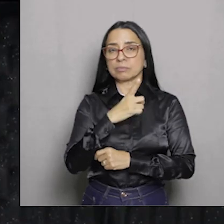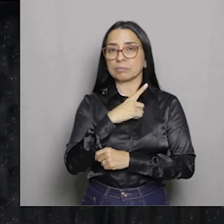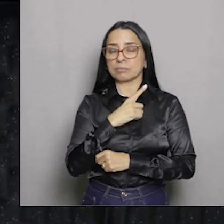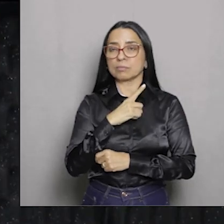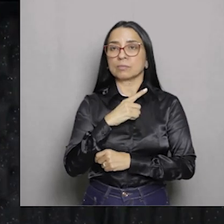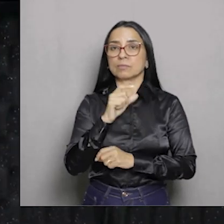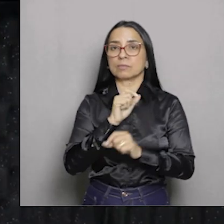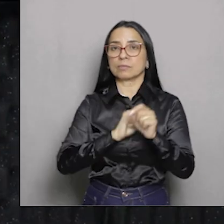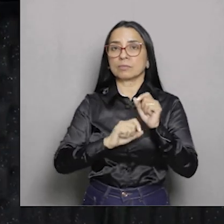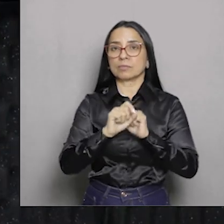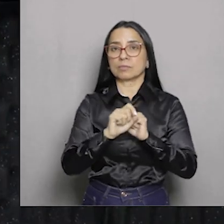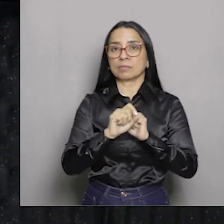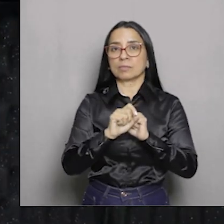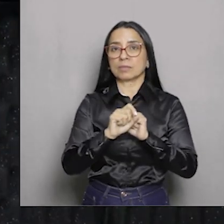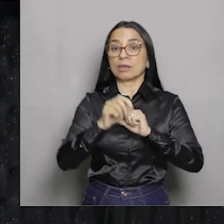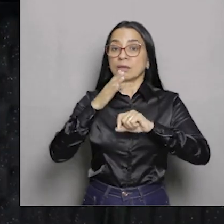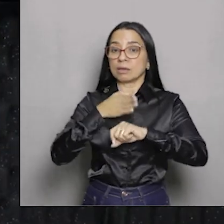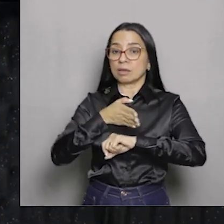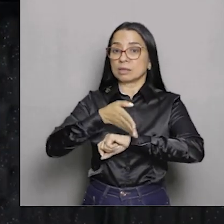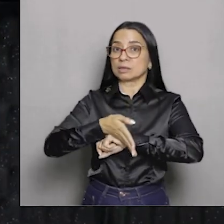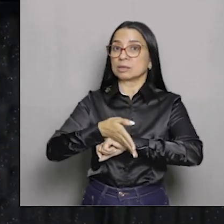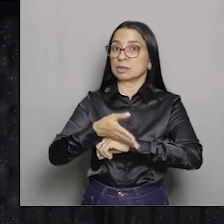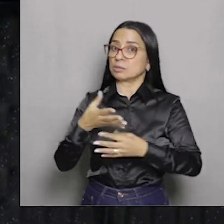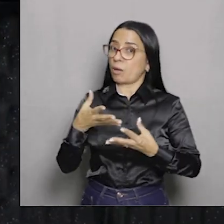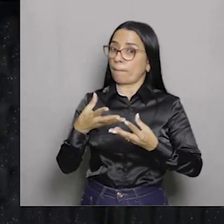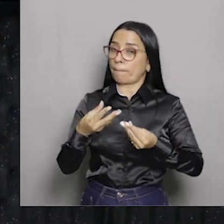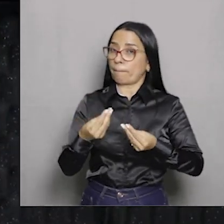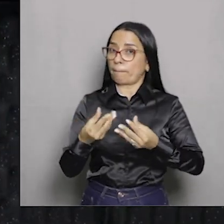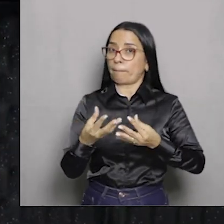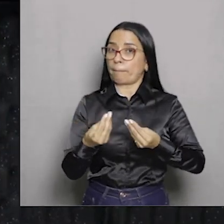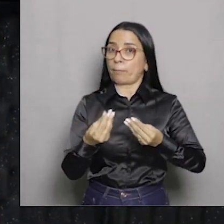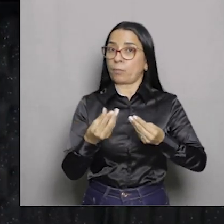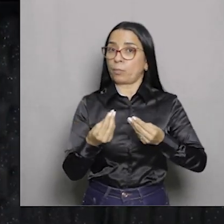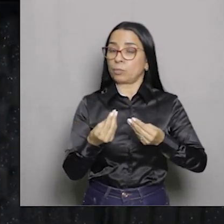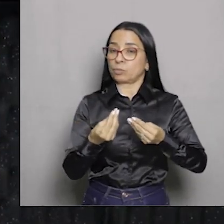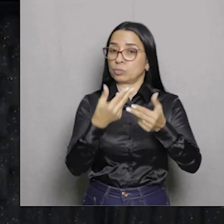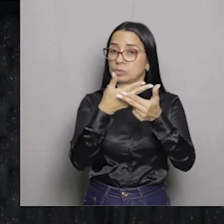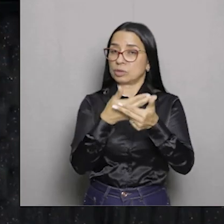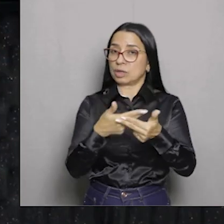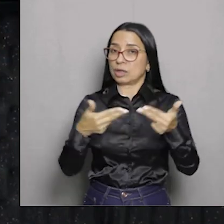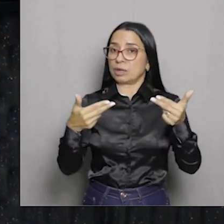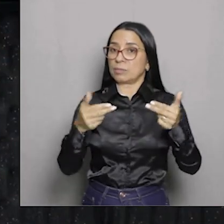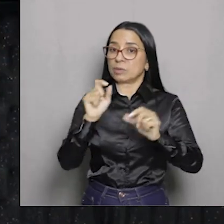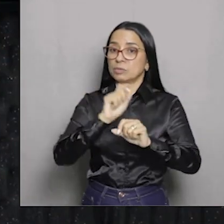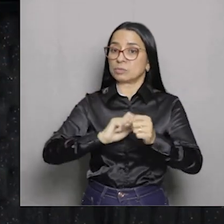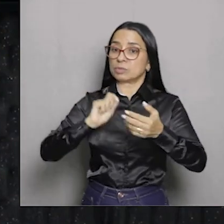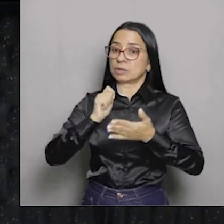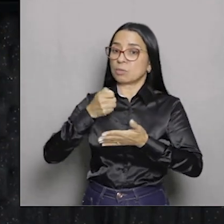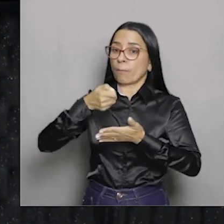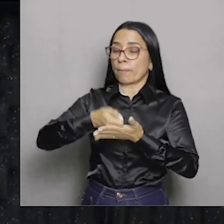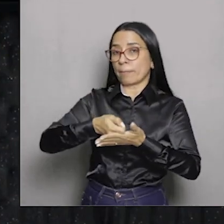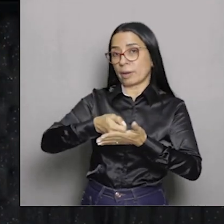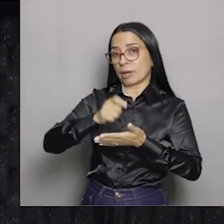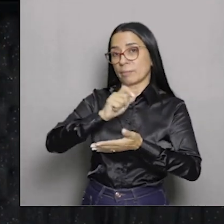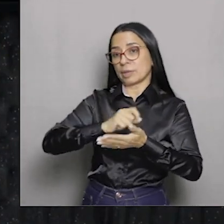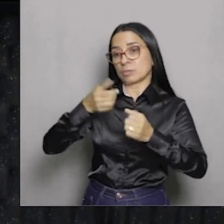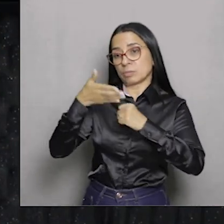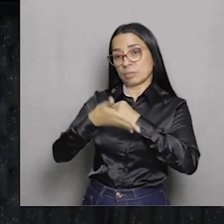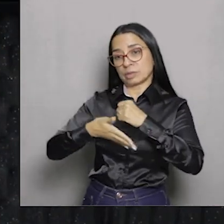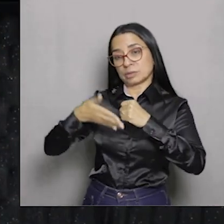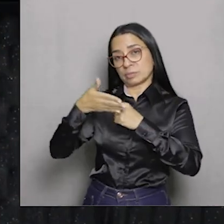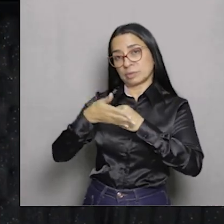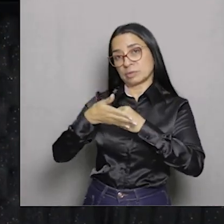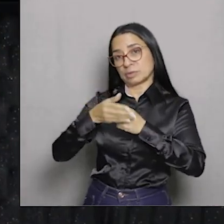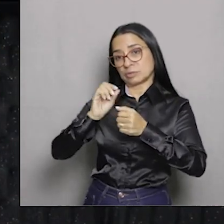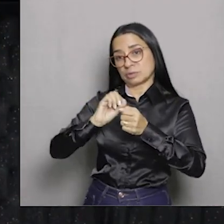ter acesso a muito mais do que era o pagamento, basicamente, que era